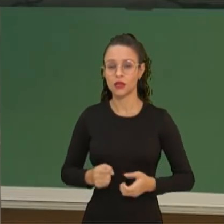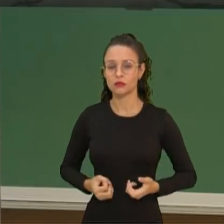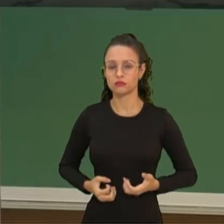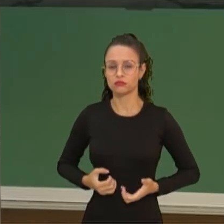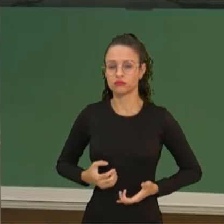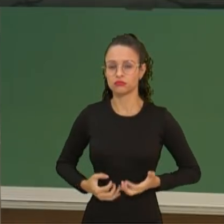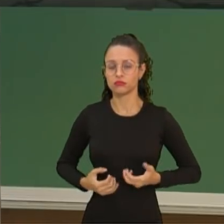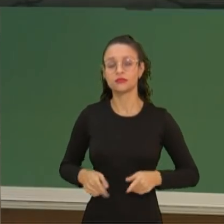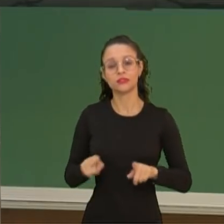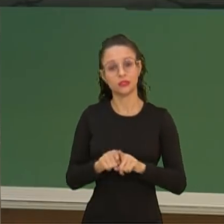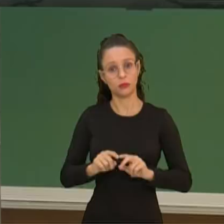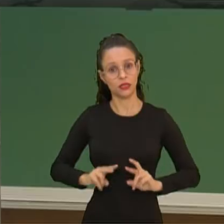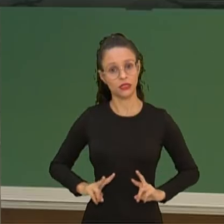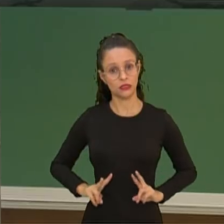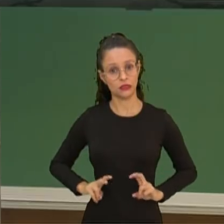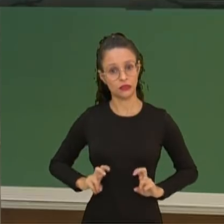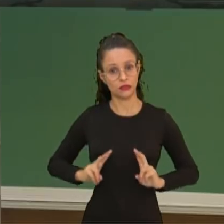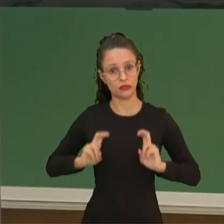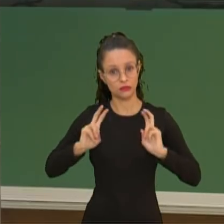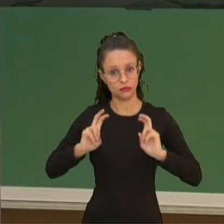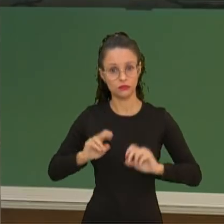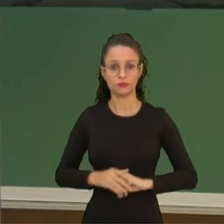sobre câncer, tá?